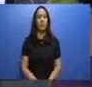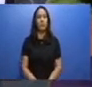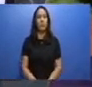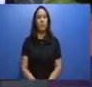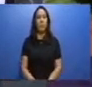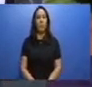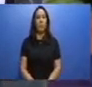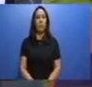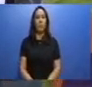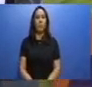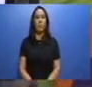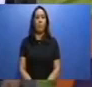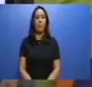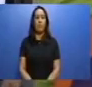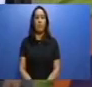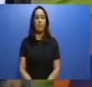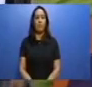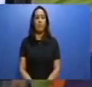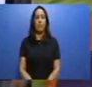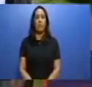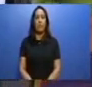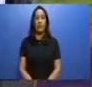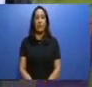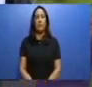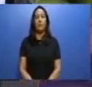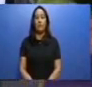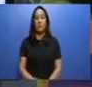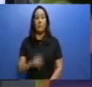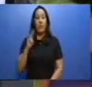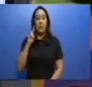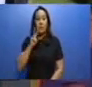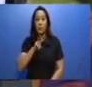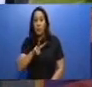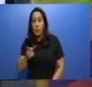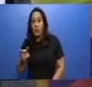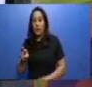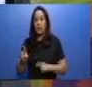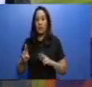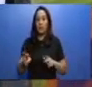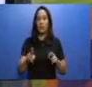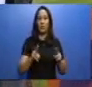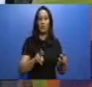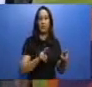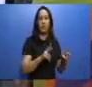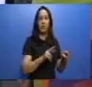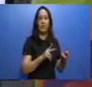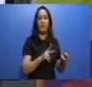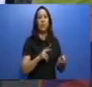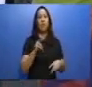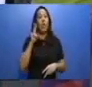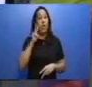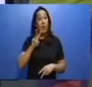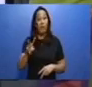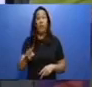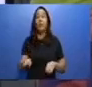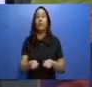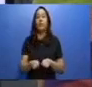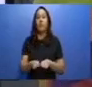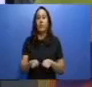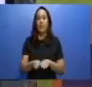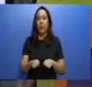uma modificada no meu olhar, eu vou ver os sólidos geométricos, que são as